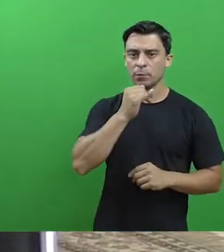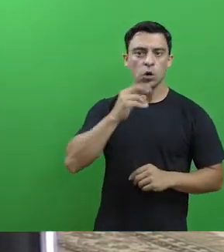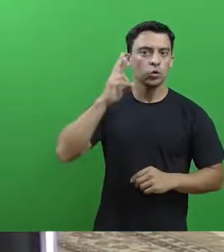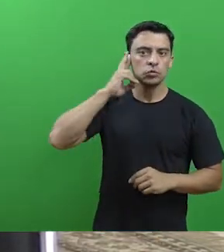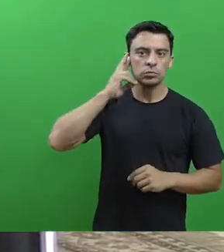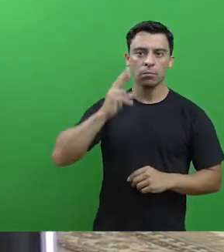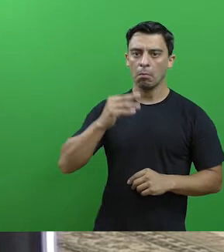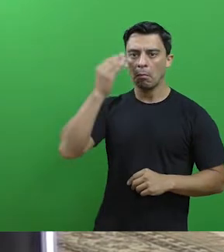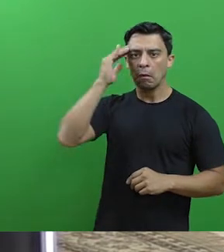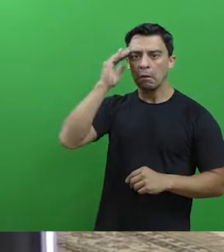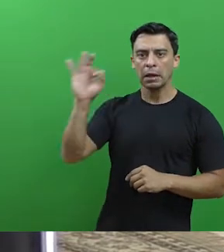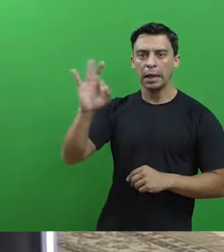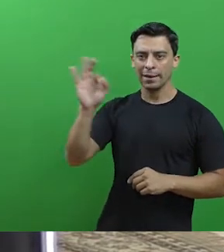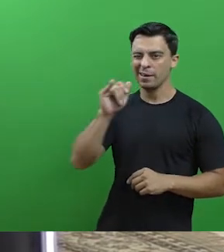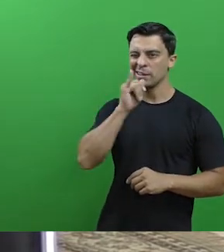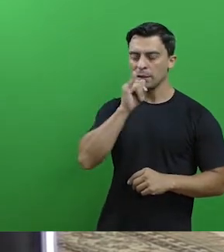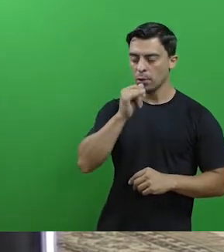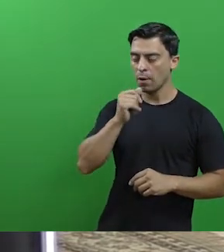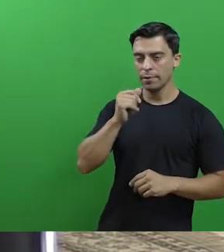Menina saiu